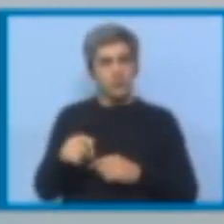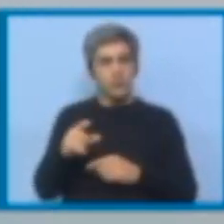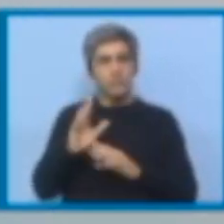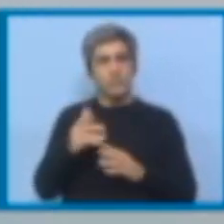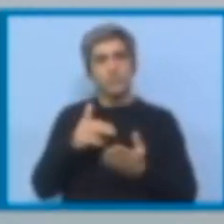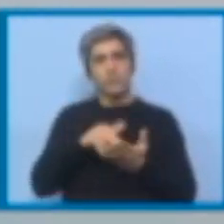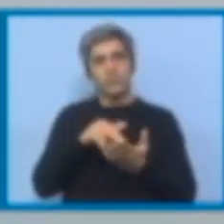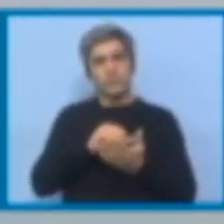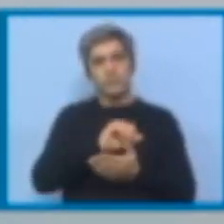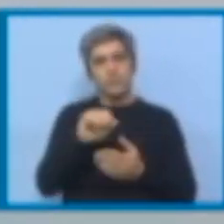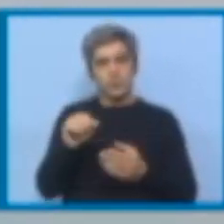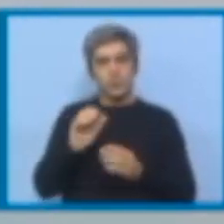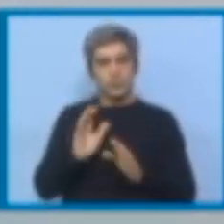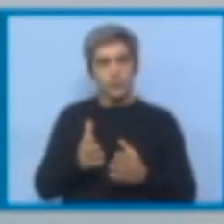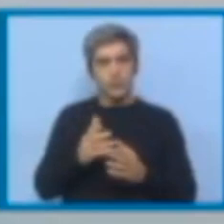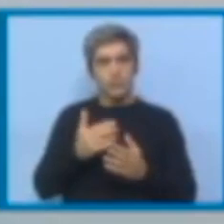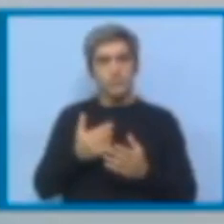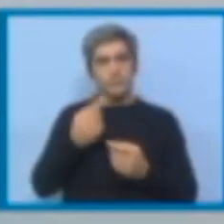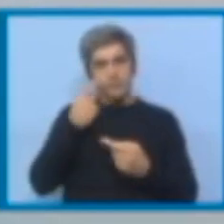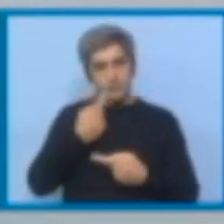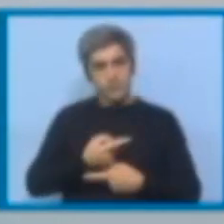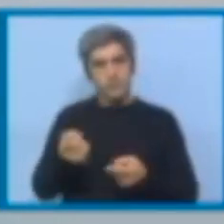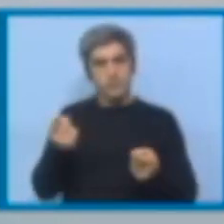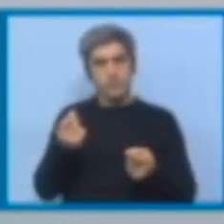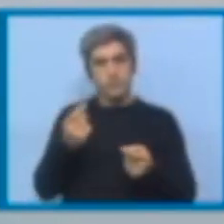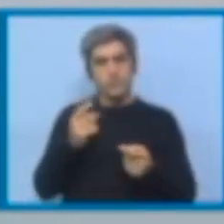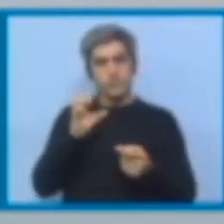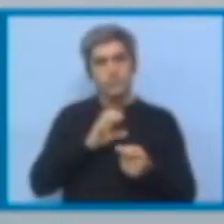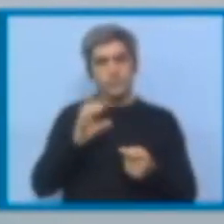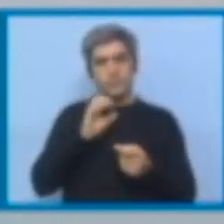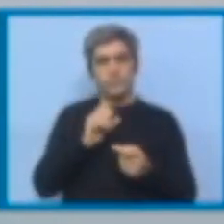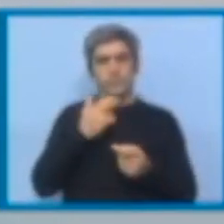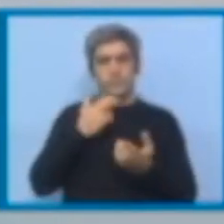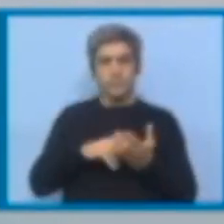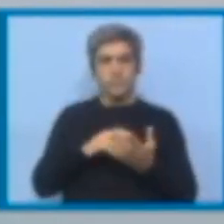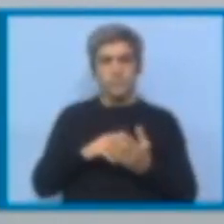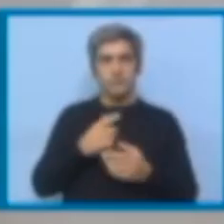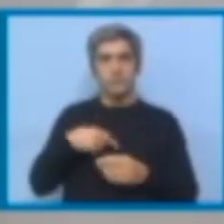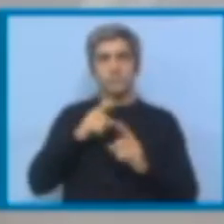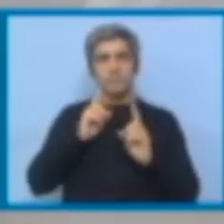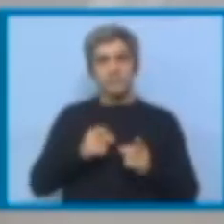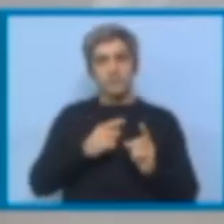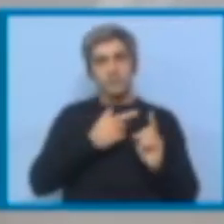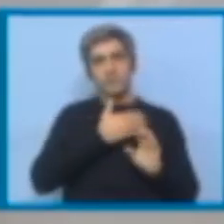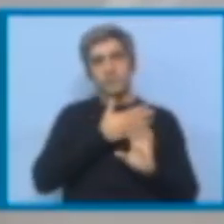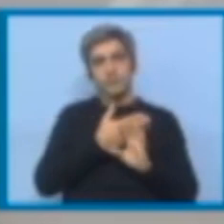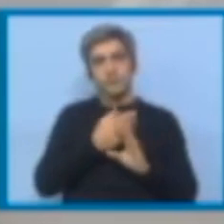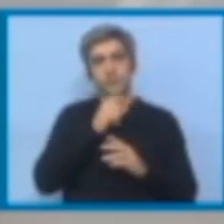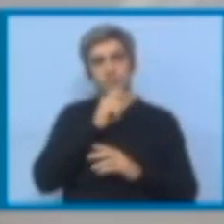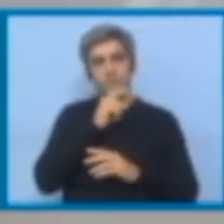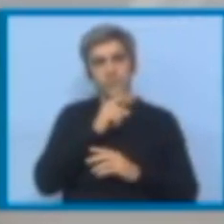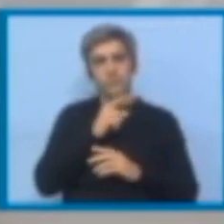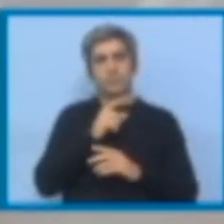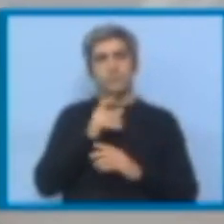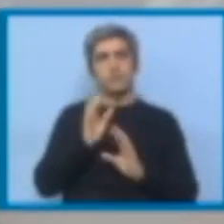têm que posicionar neste campo, não é? Apresentando as formas credíveis de informar. Quando nós começamos a colocar a possibilidade